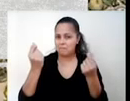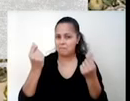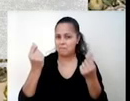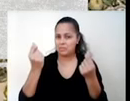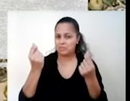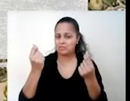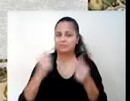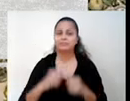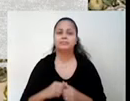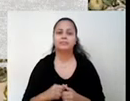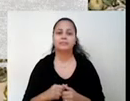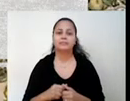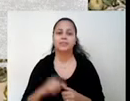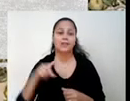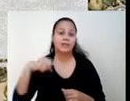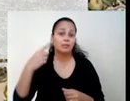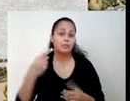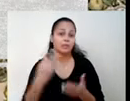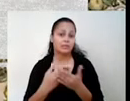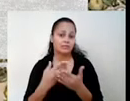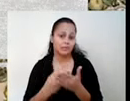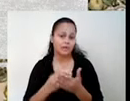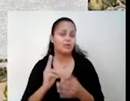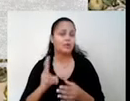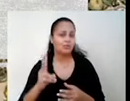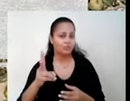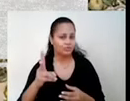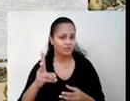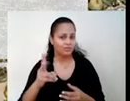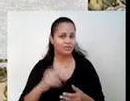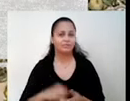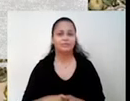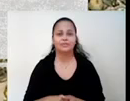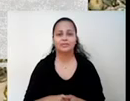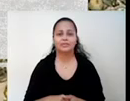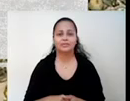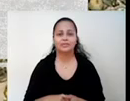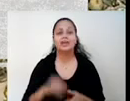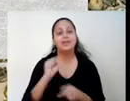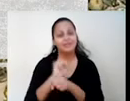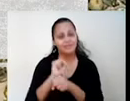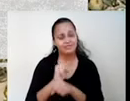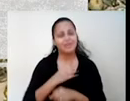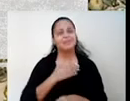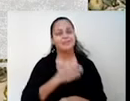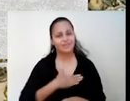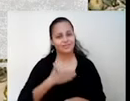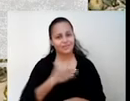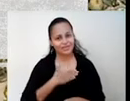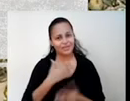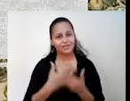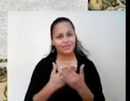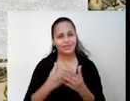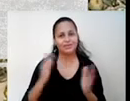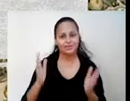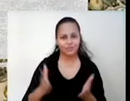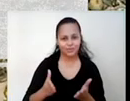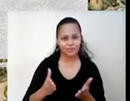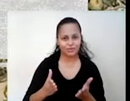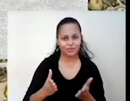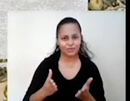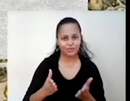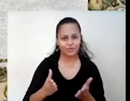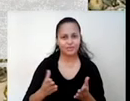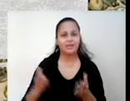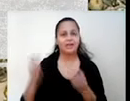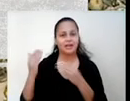deter. Pessoal, na próxima aula continuaremos esse assunto, ok? Espero que tenham gostado da aula de hoje.